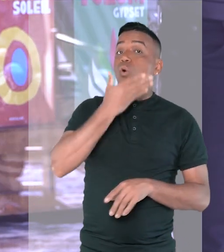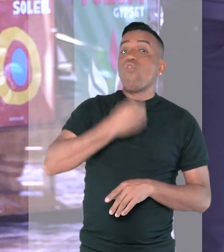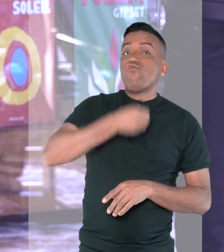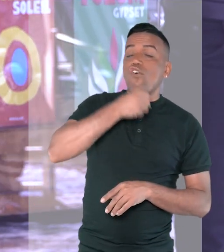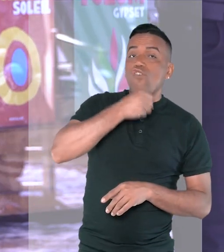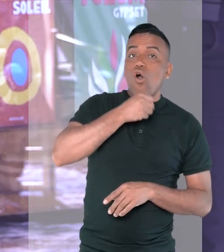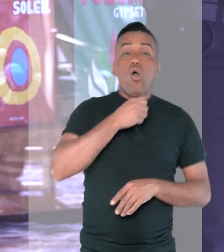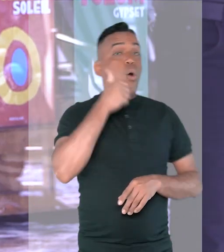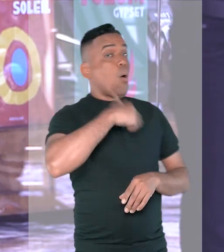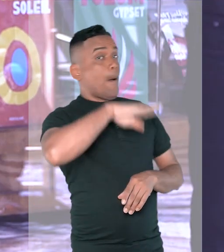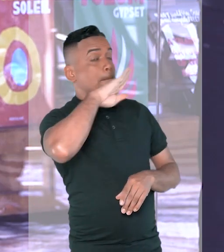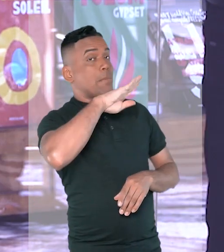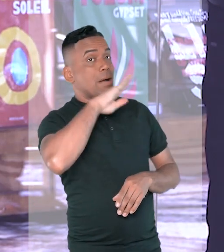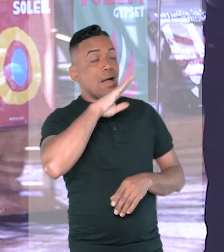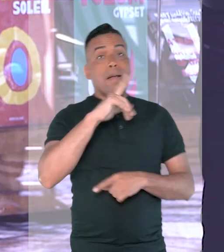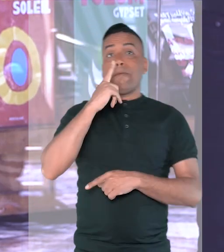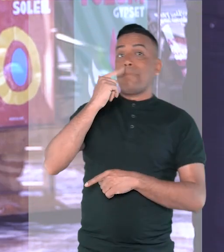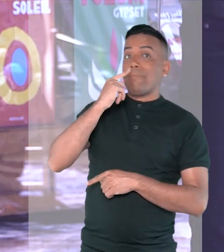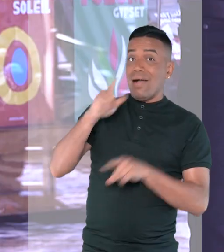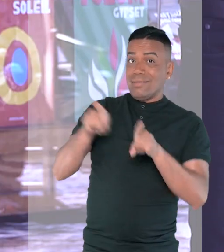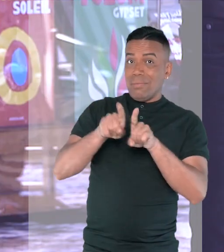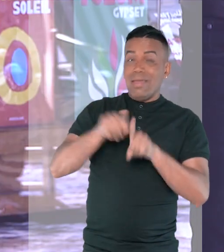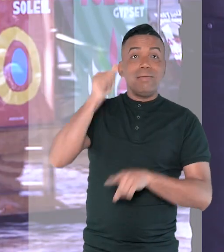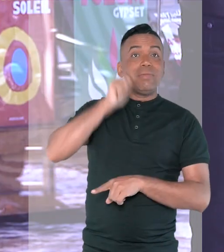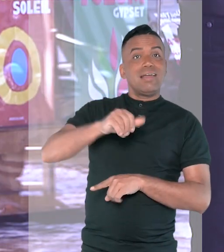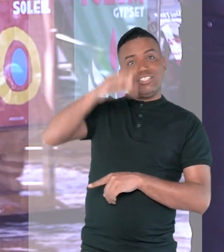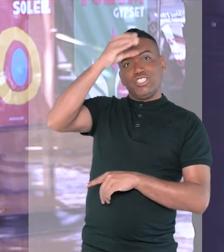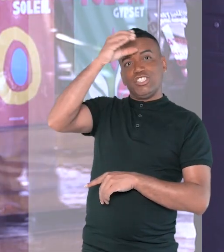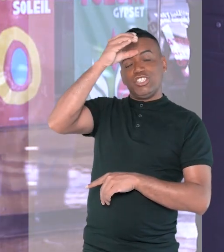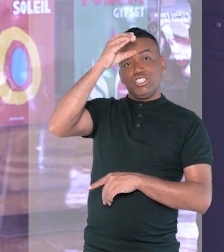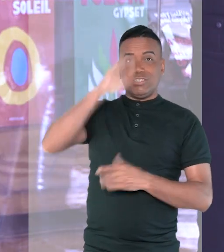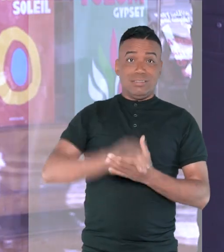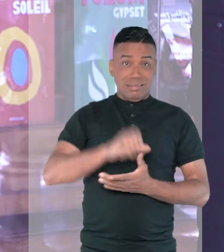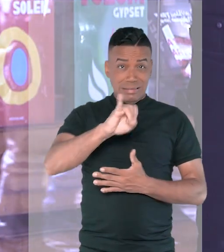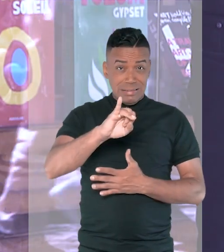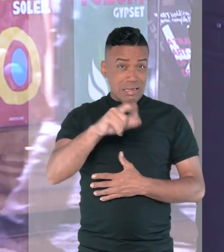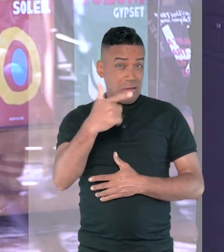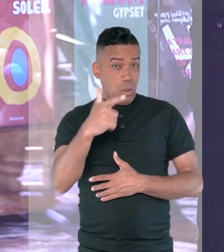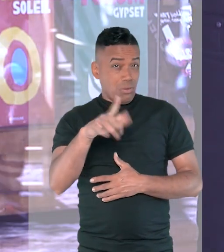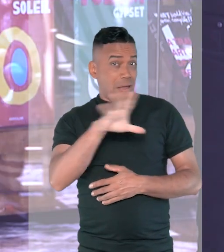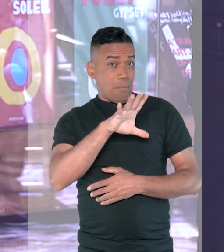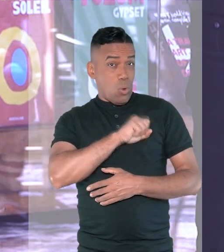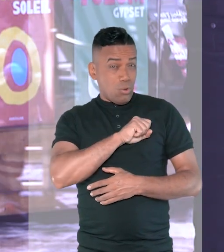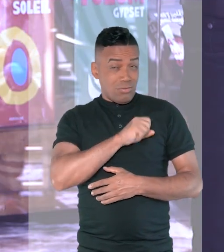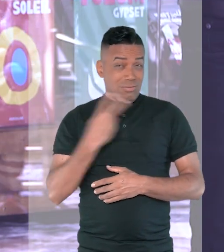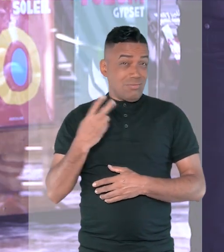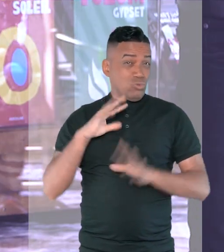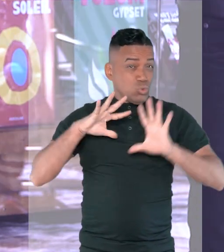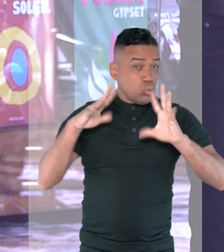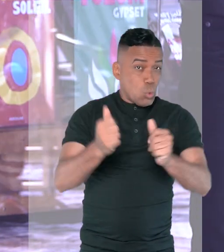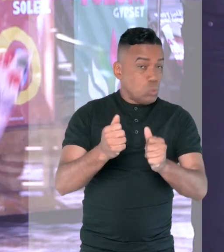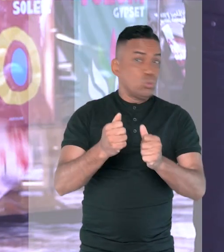meu avô, a minha mãe e o meu pai, também a minha tia. Sem o amor deles, a dor não teria se tornado